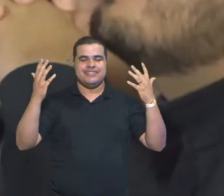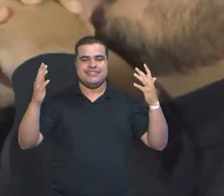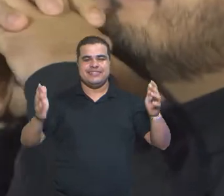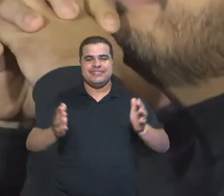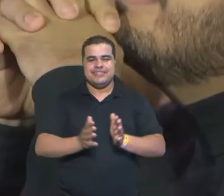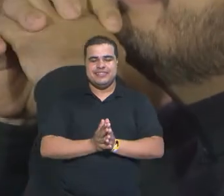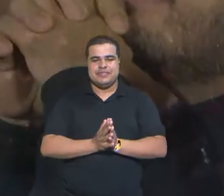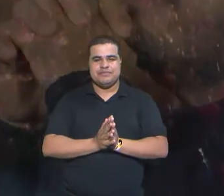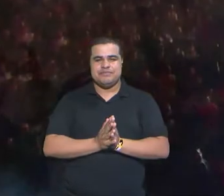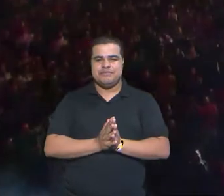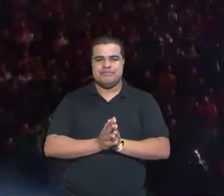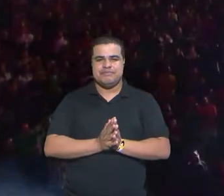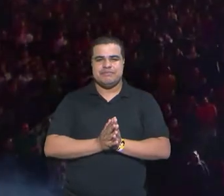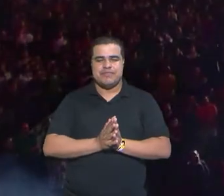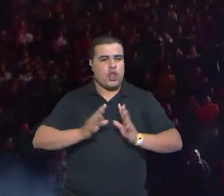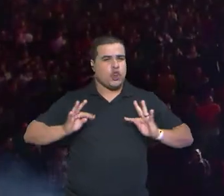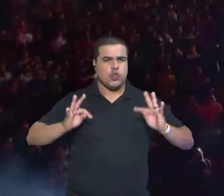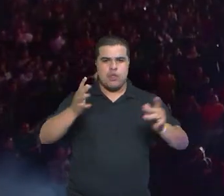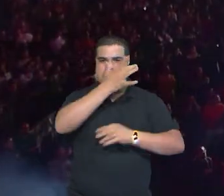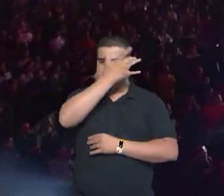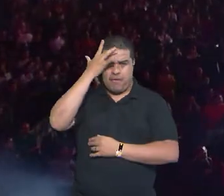todo mundo tem problema